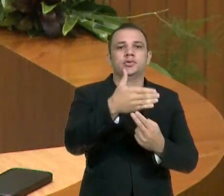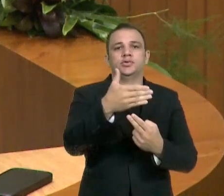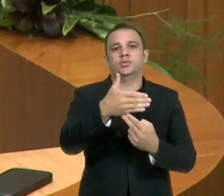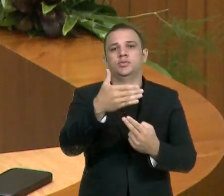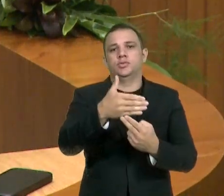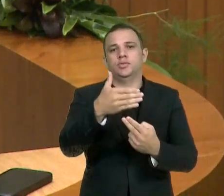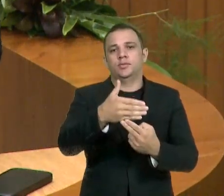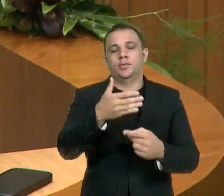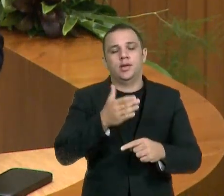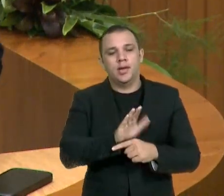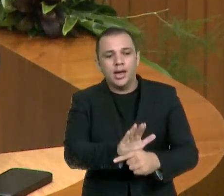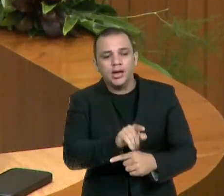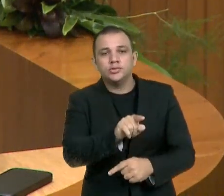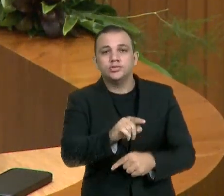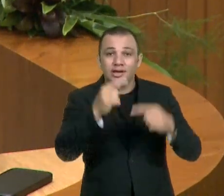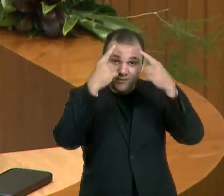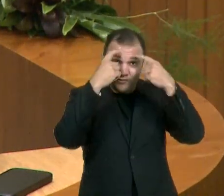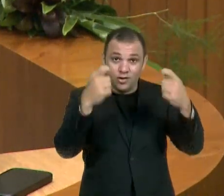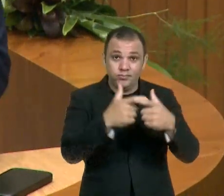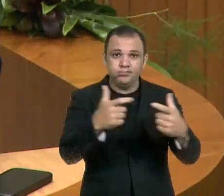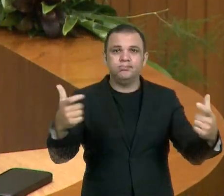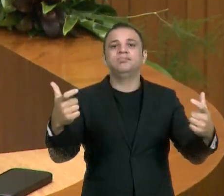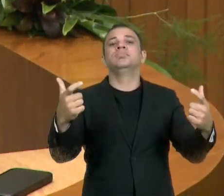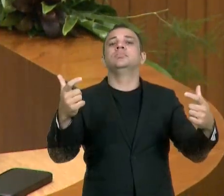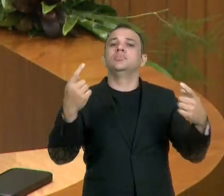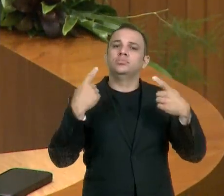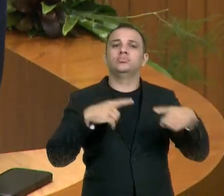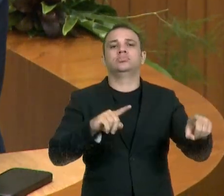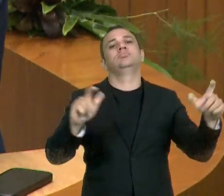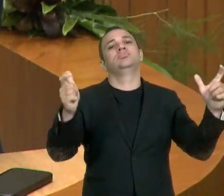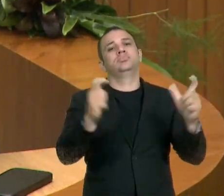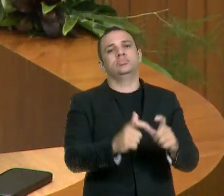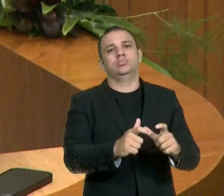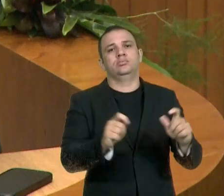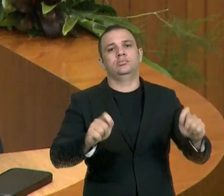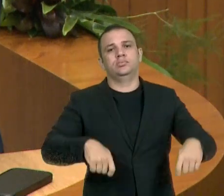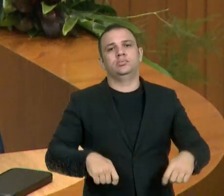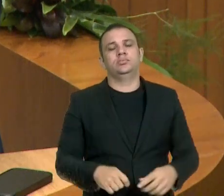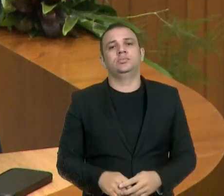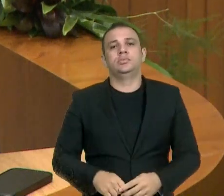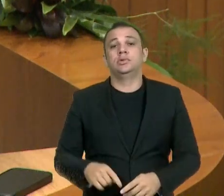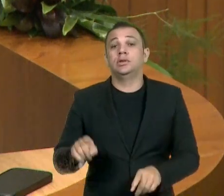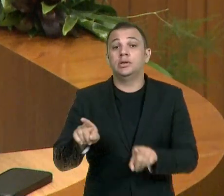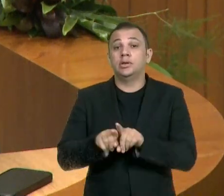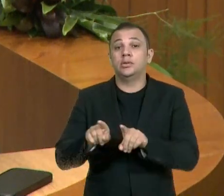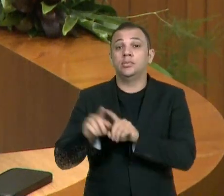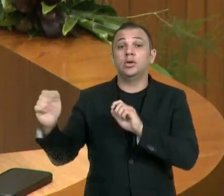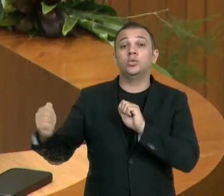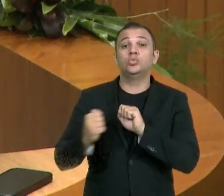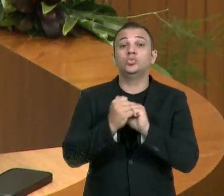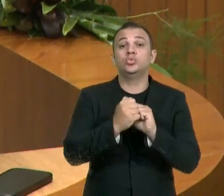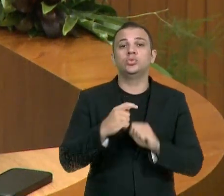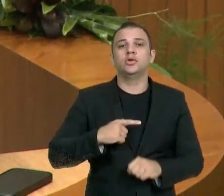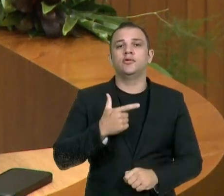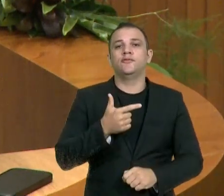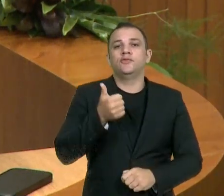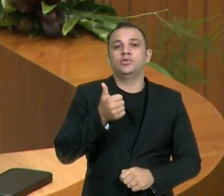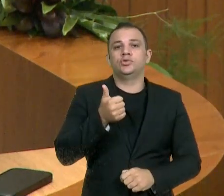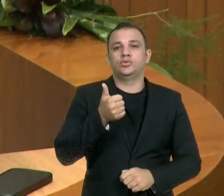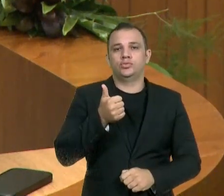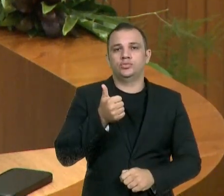aumento da violência em nossa cidade. E fora isso, ele estará levando mais 21 homens treinados pelo